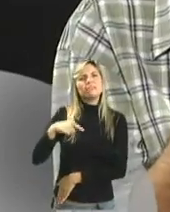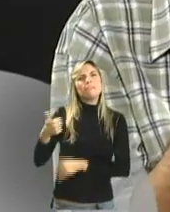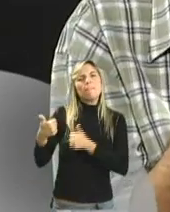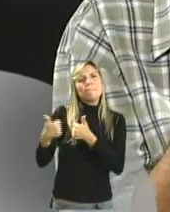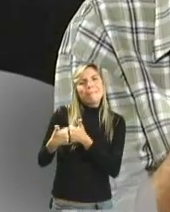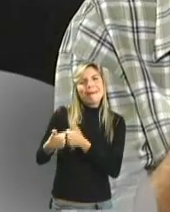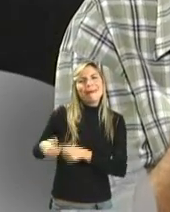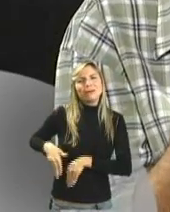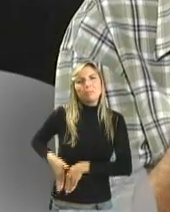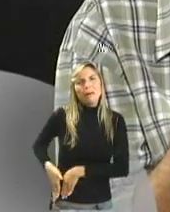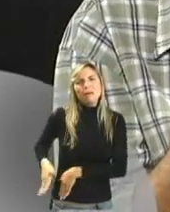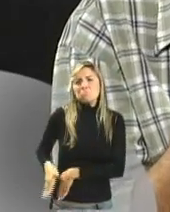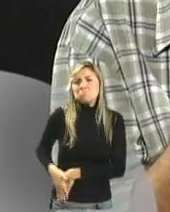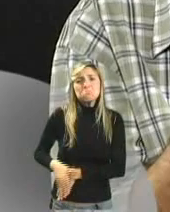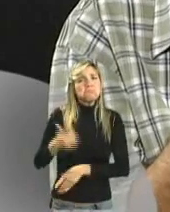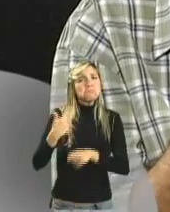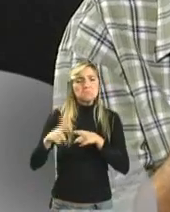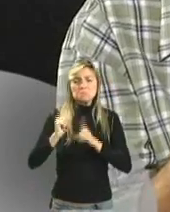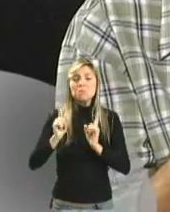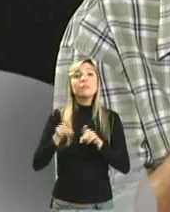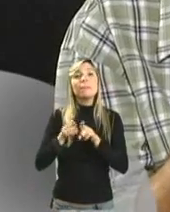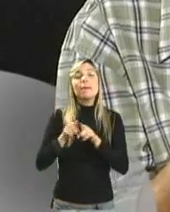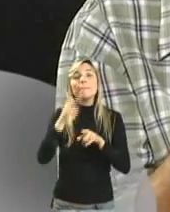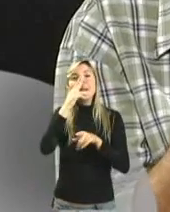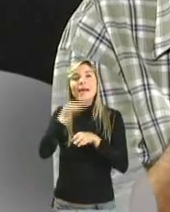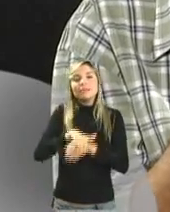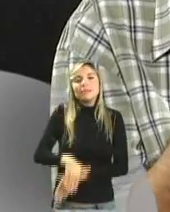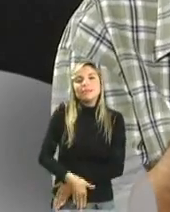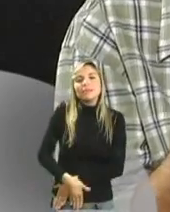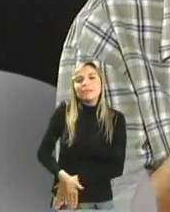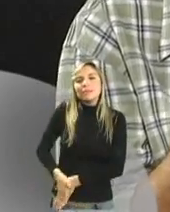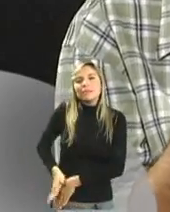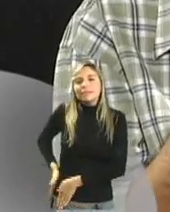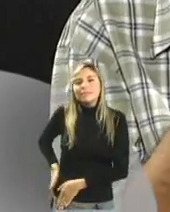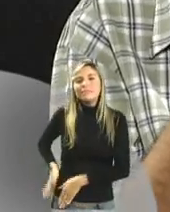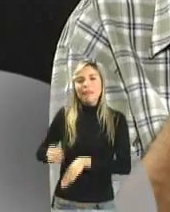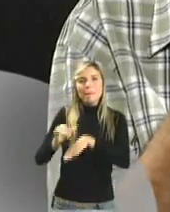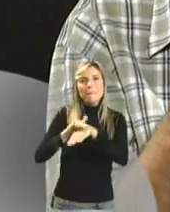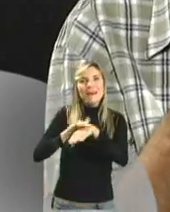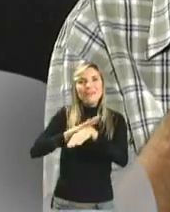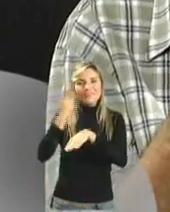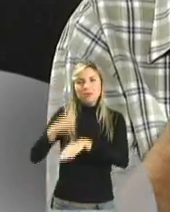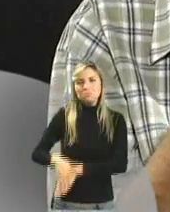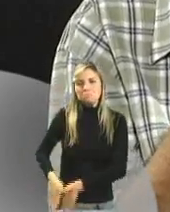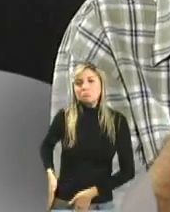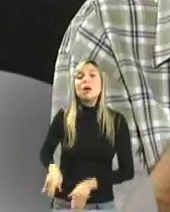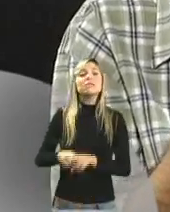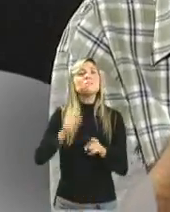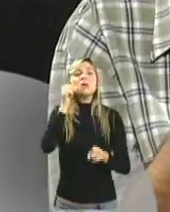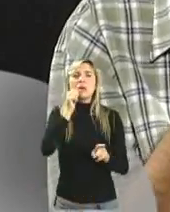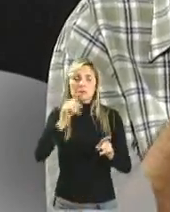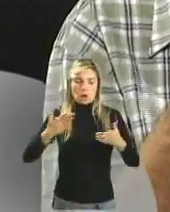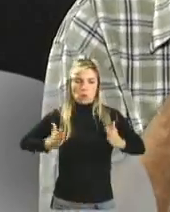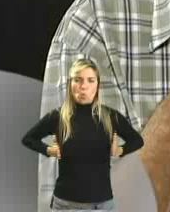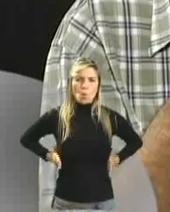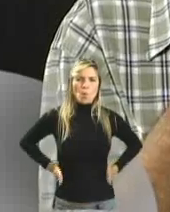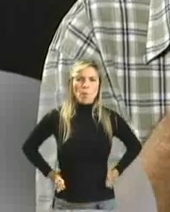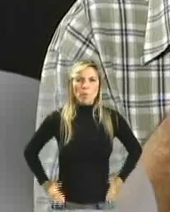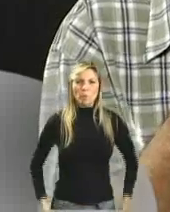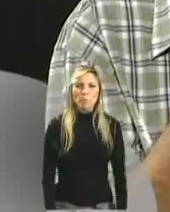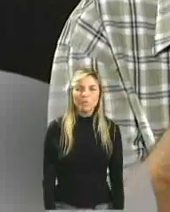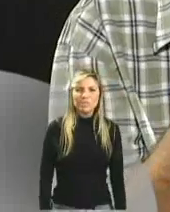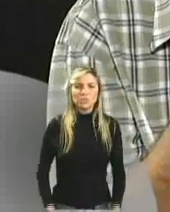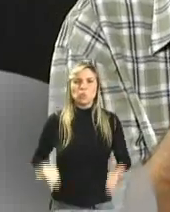ele esteja com esse sistema tampão, não tem contraindicação. As mulheres podem usar o vestido